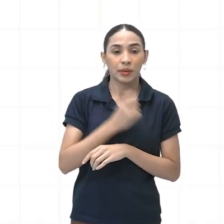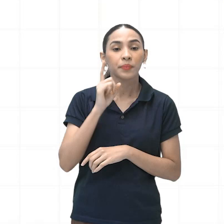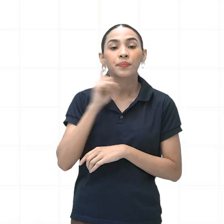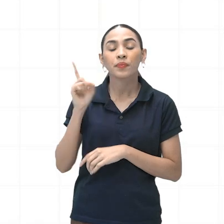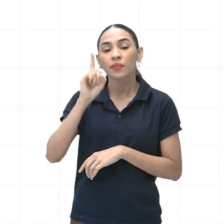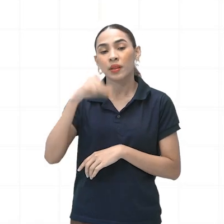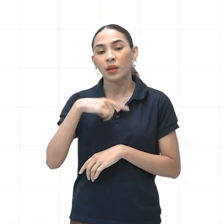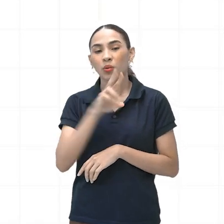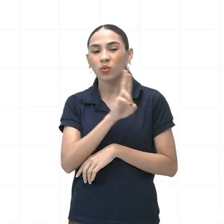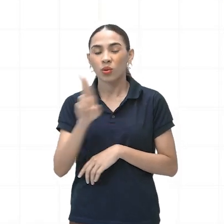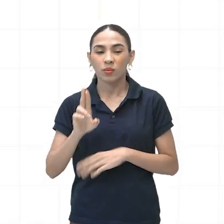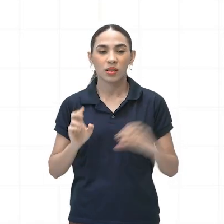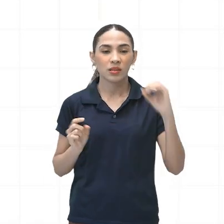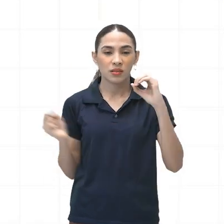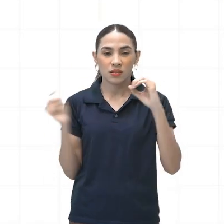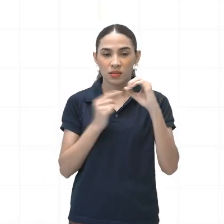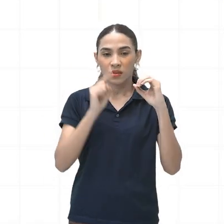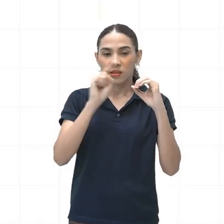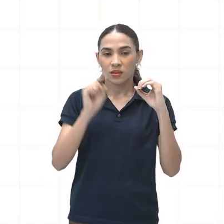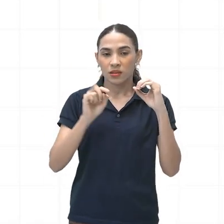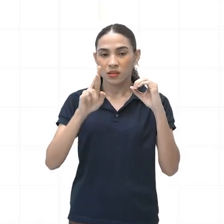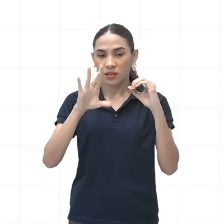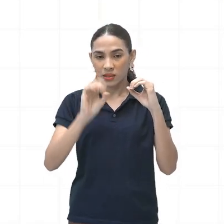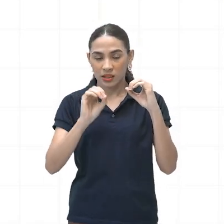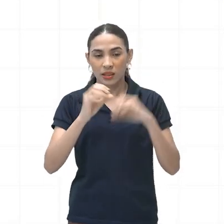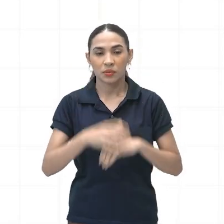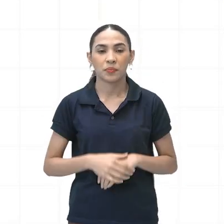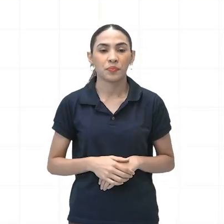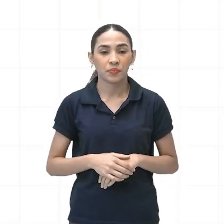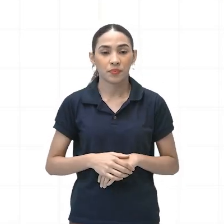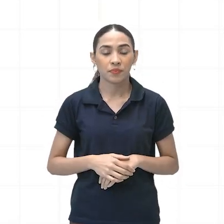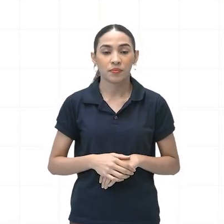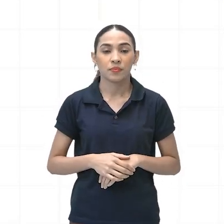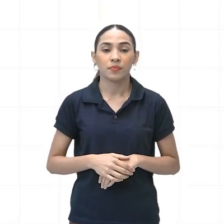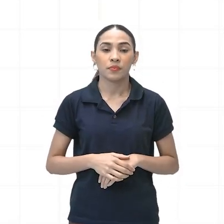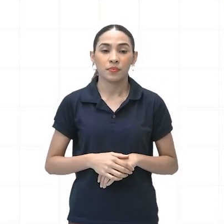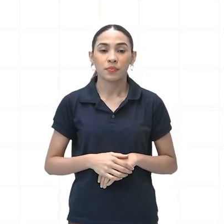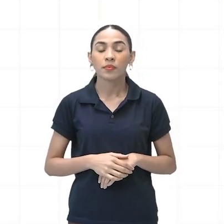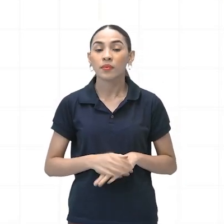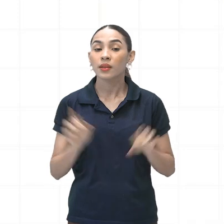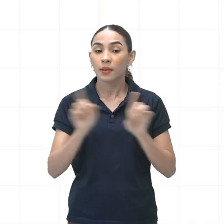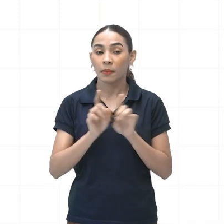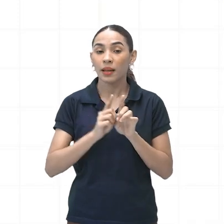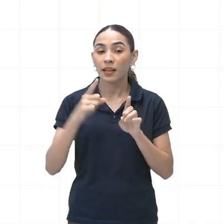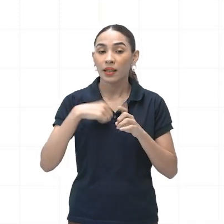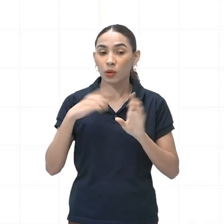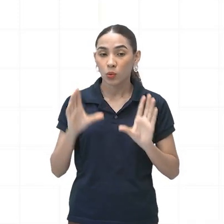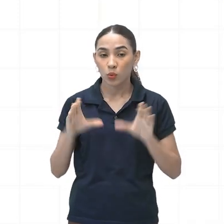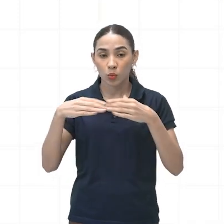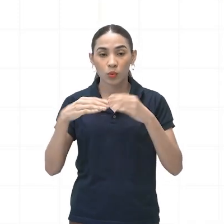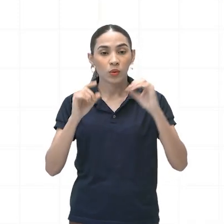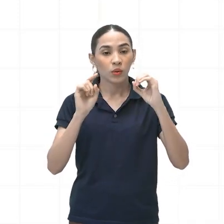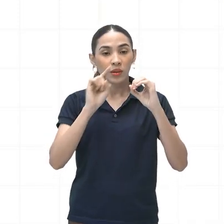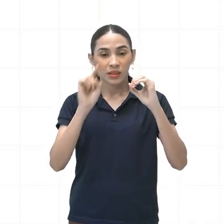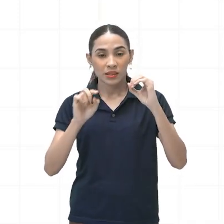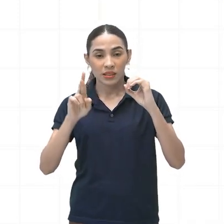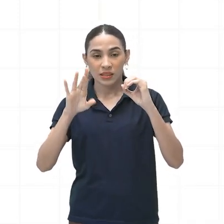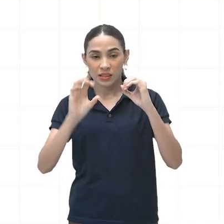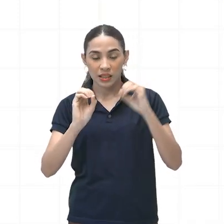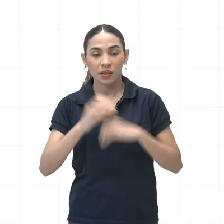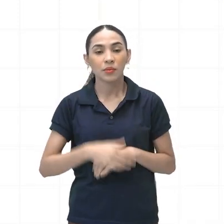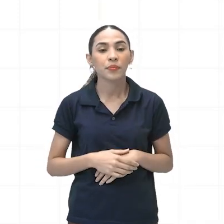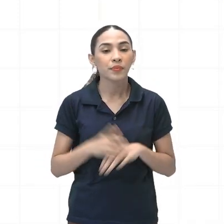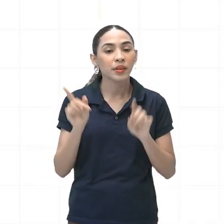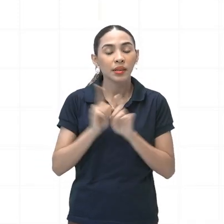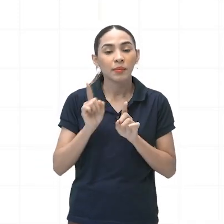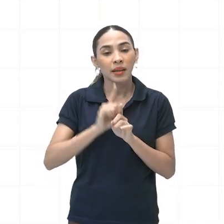é chamado de zero, né? O zero, não, apesar de não estar apresentado aqui, eu tenho um número zero, que